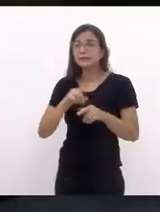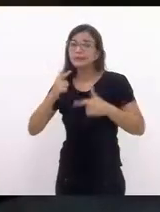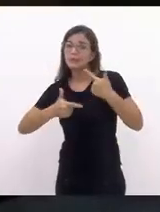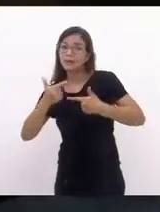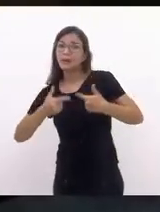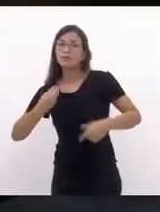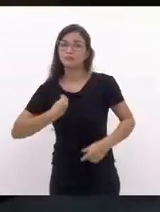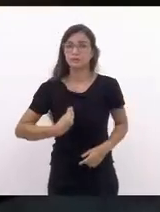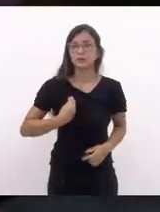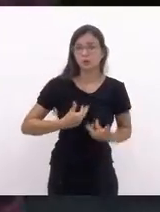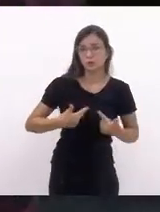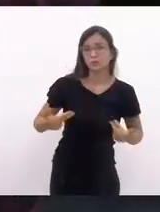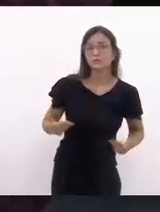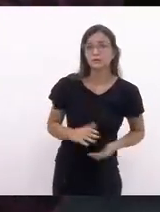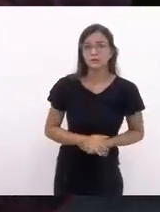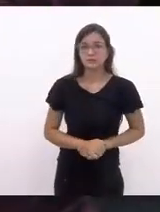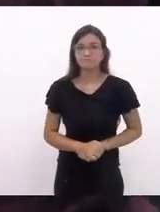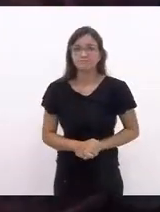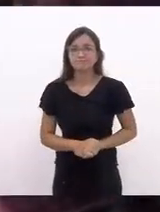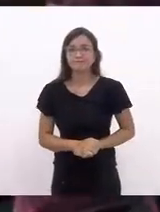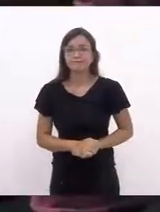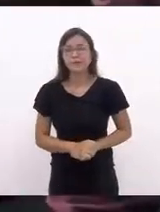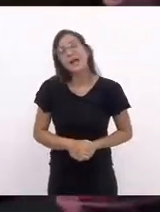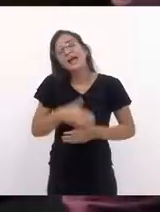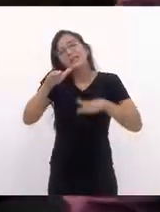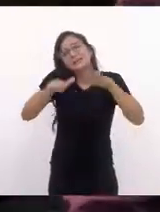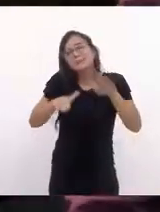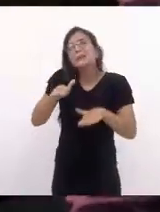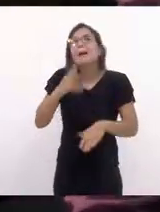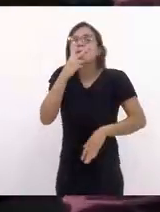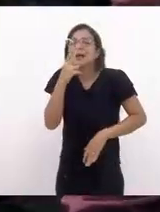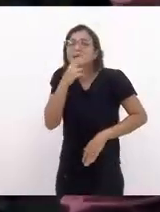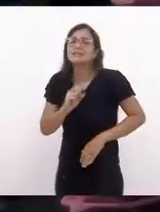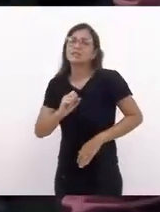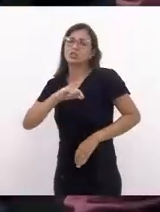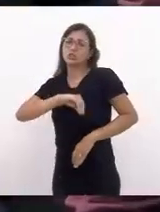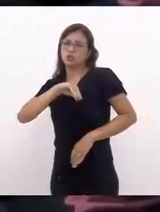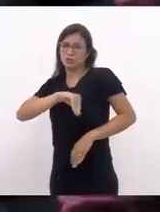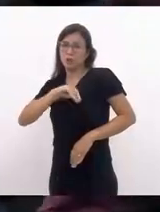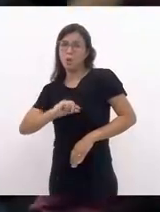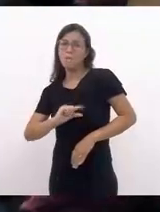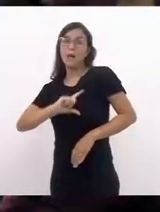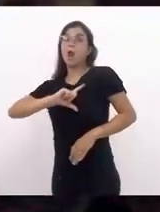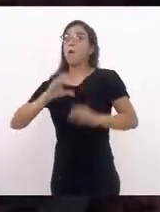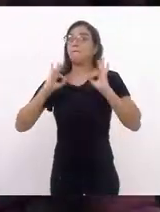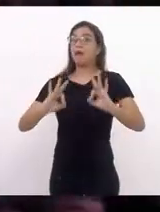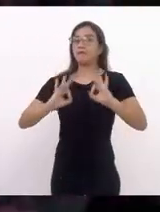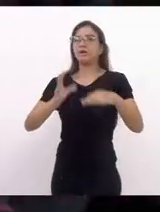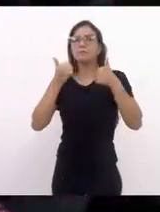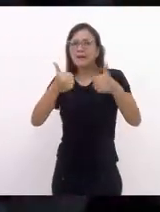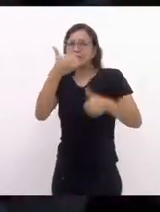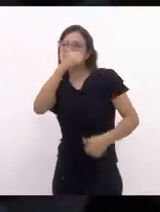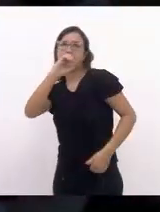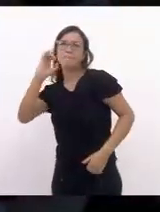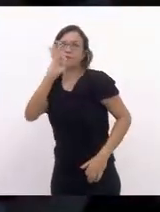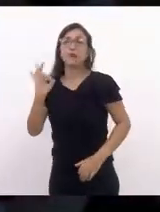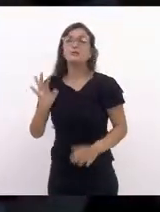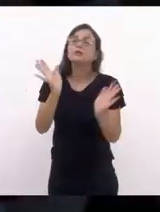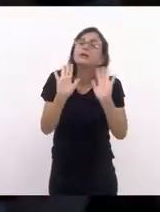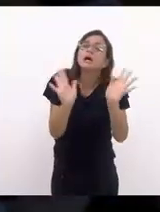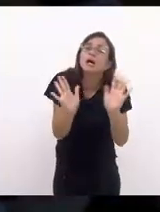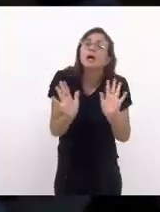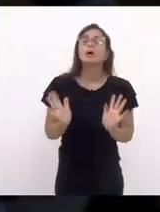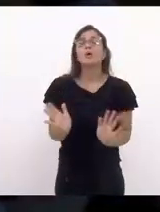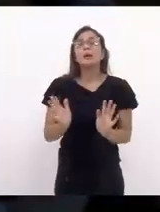para mim tá sendo talvez não seja o ideal não é o ideal muito tem que ser melhorado ainda eu falo na condição de filho de